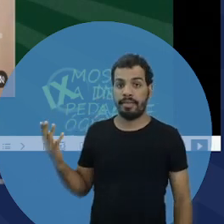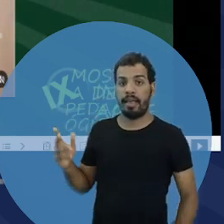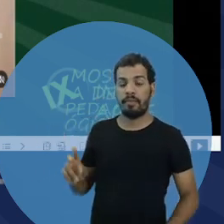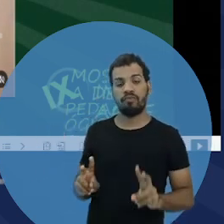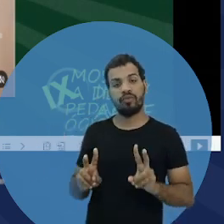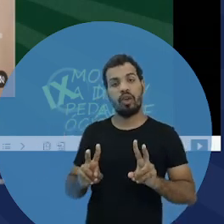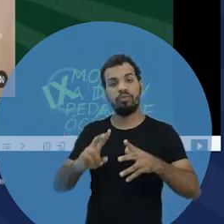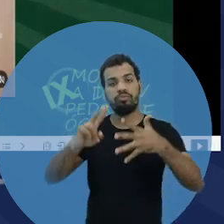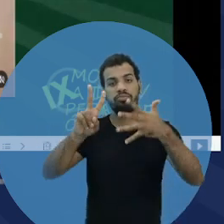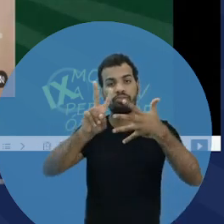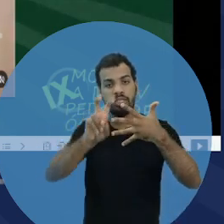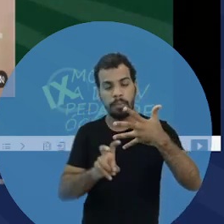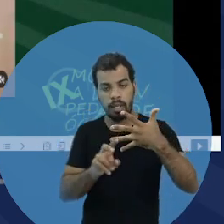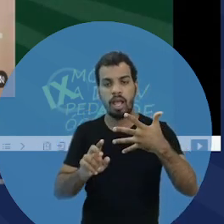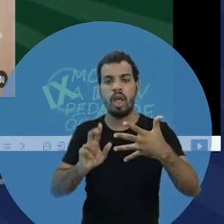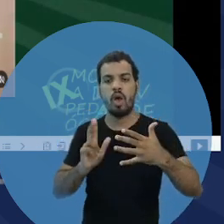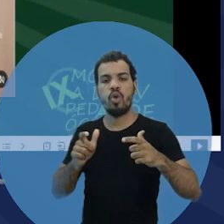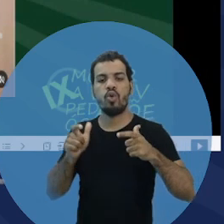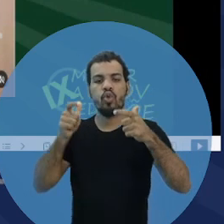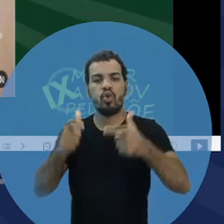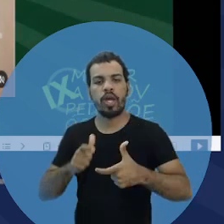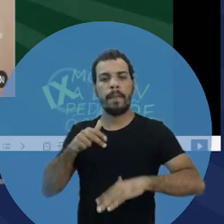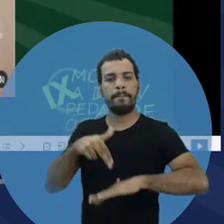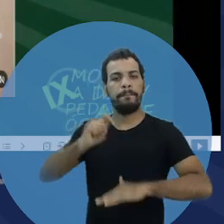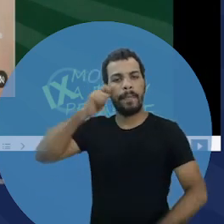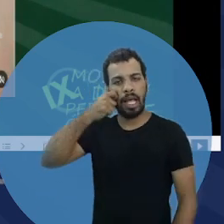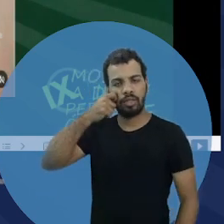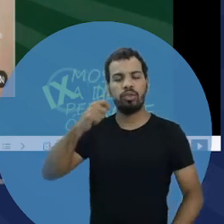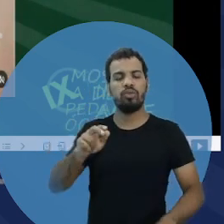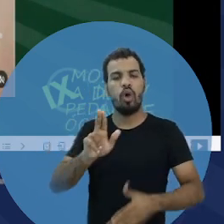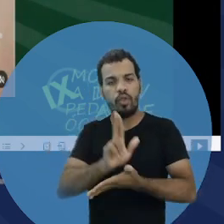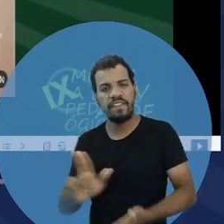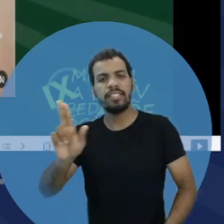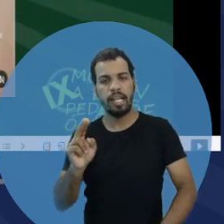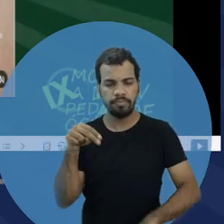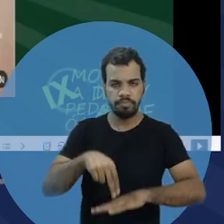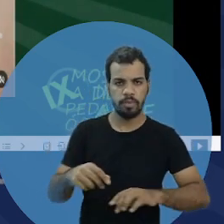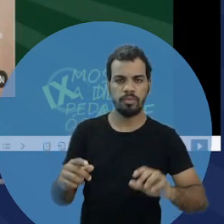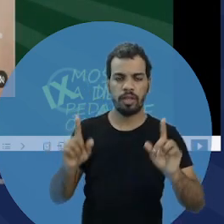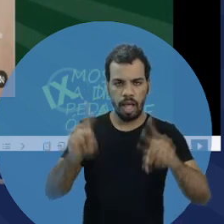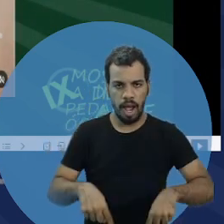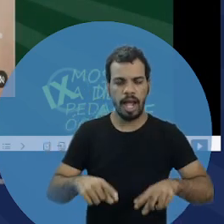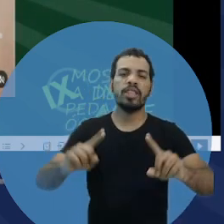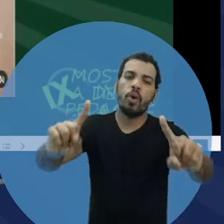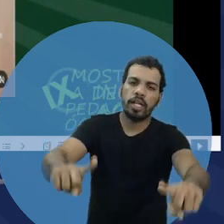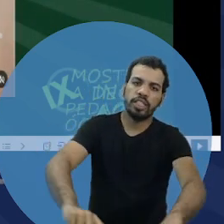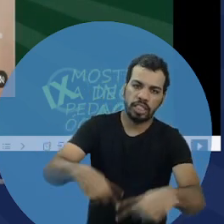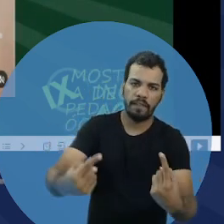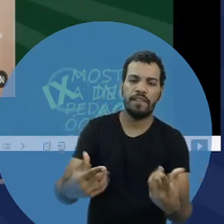na universidade e os desafios que essa mulher preta, quando adentra ao espaço acadêmico,